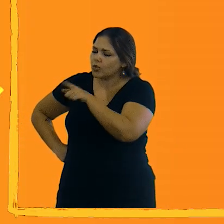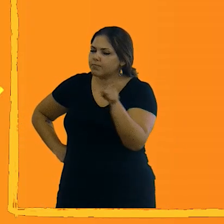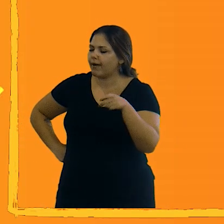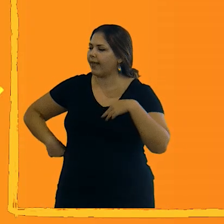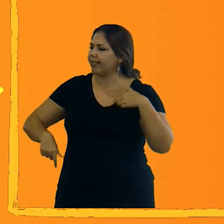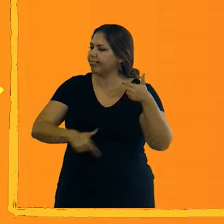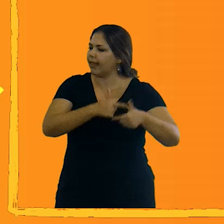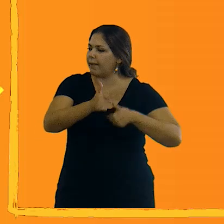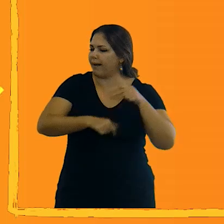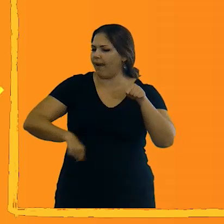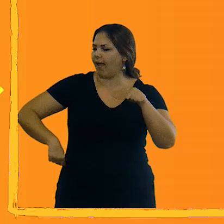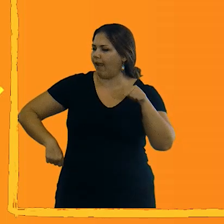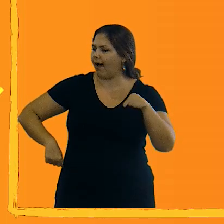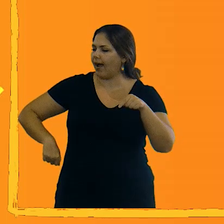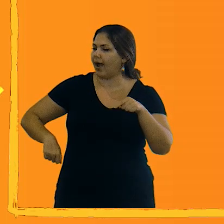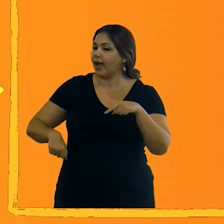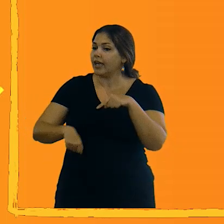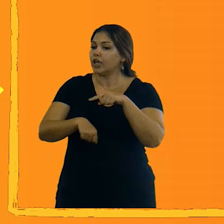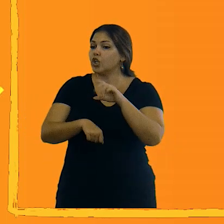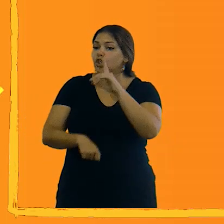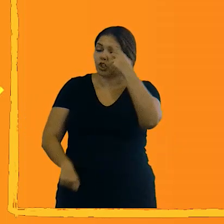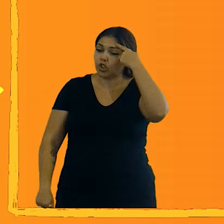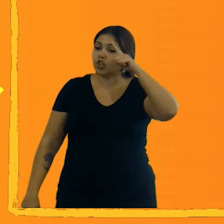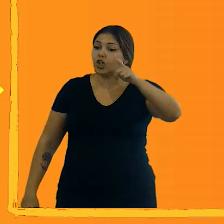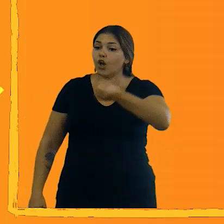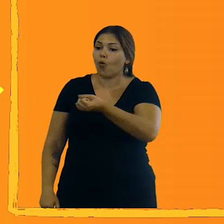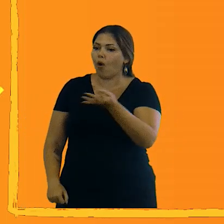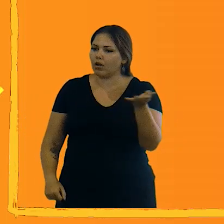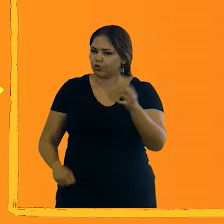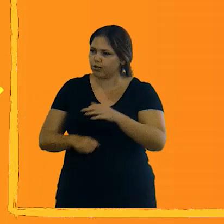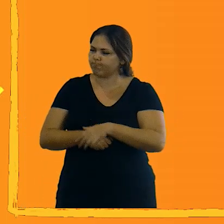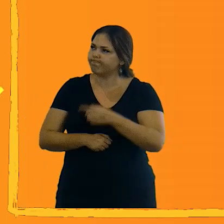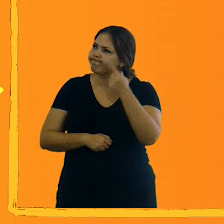contratados e o número de dias que o servço